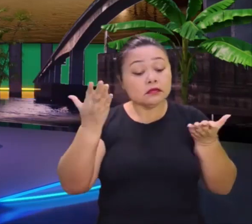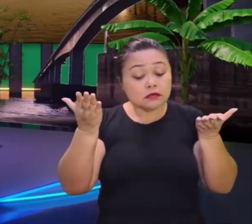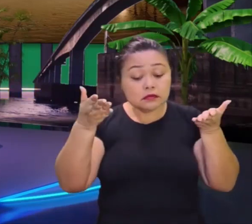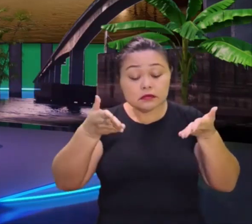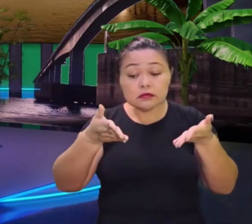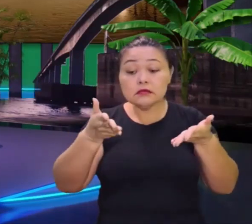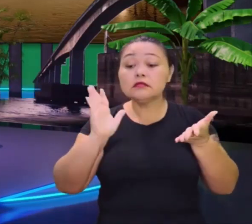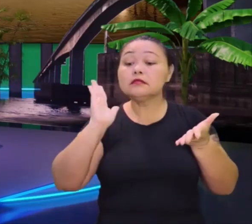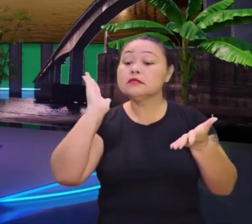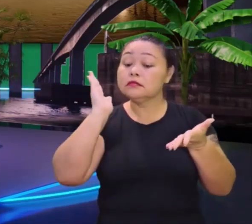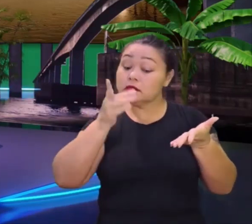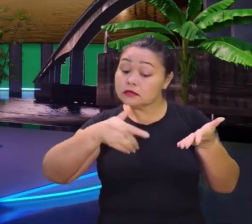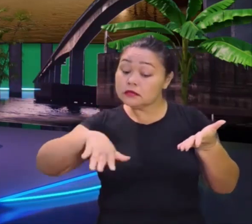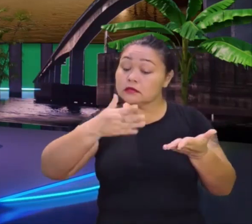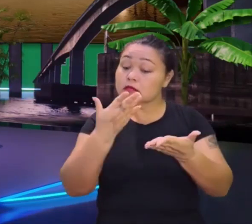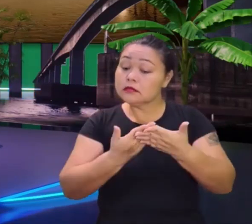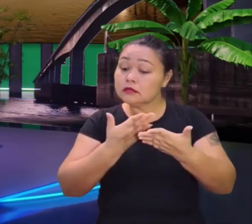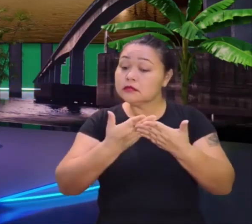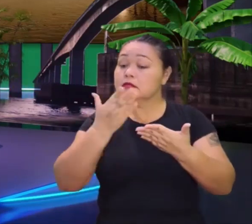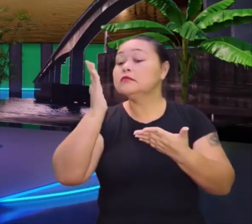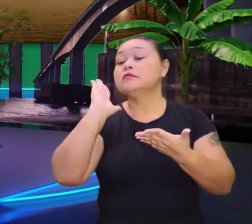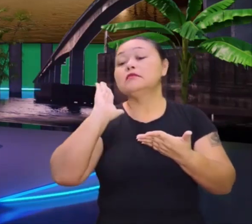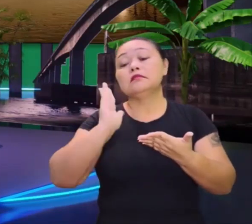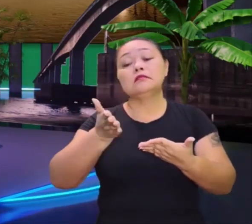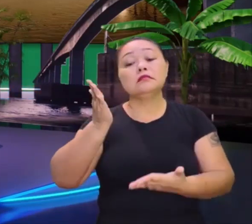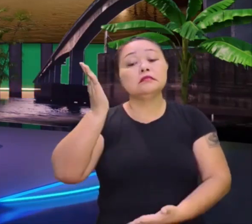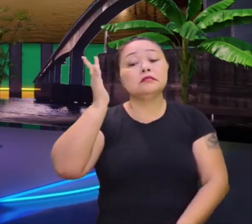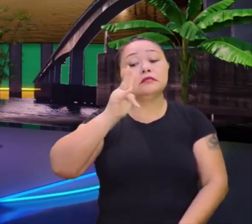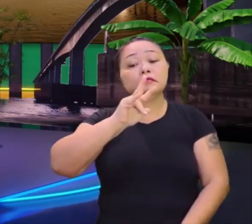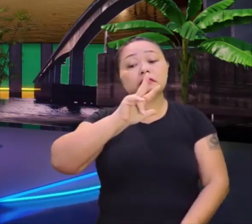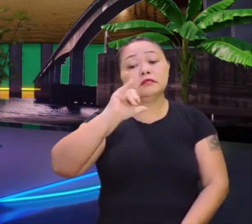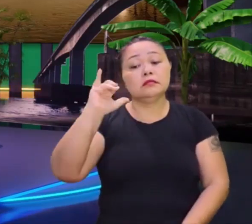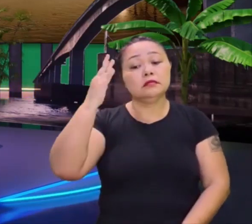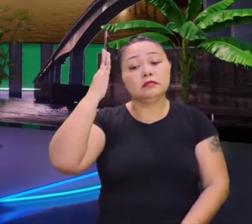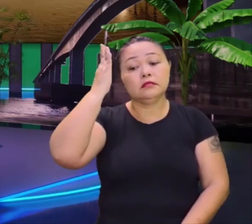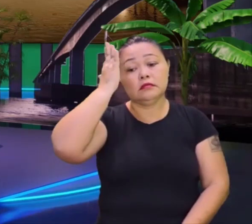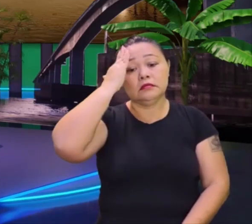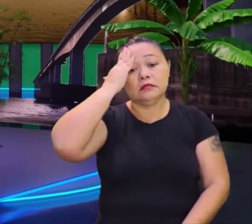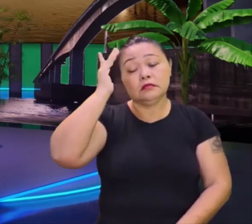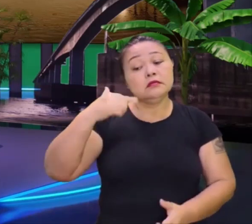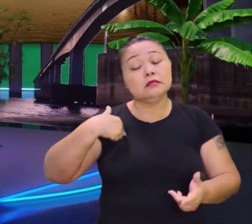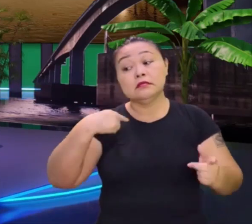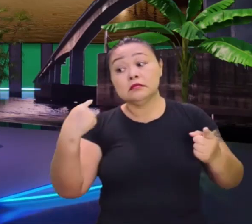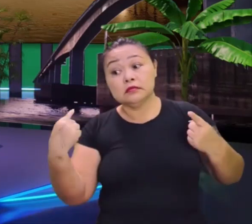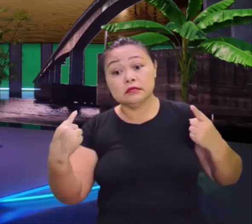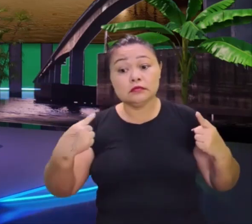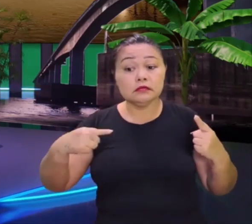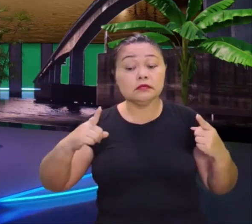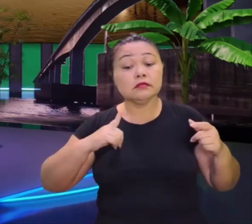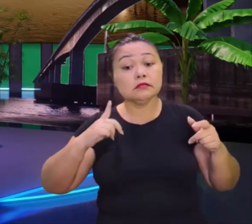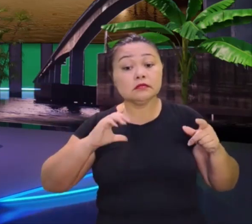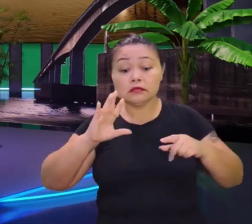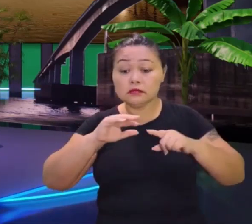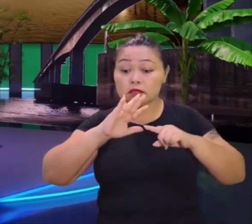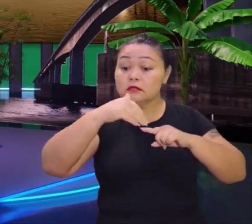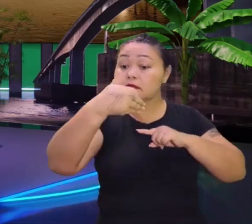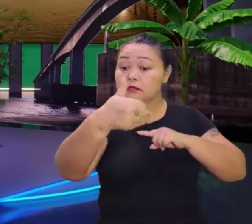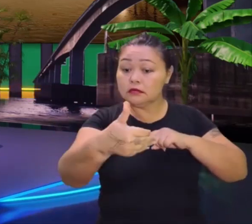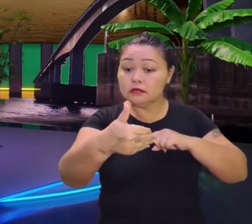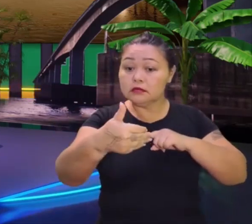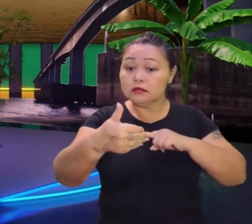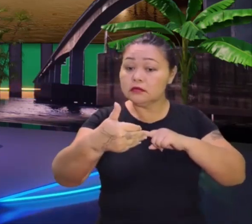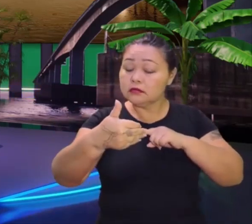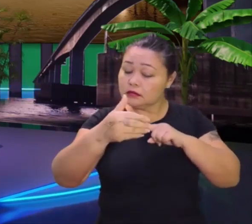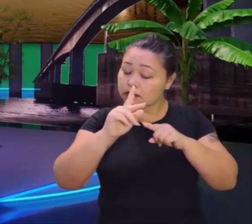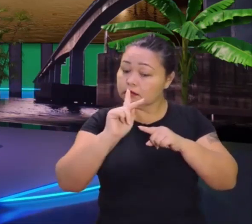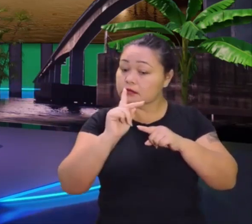vai saber e aquele que vai, por exemplo, fazer o mesmo cargo que você no concurso público, ele tem um passo. Às